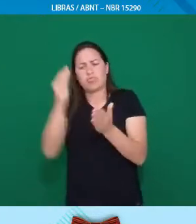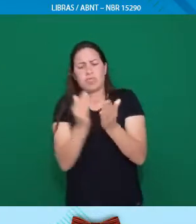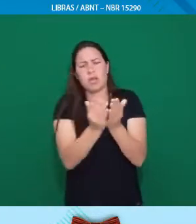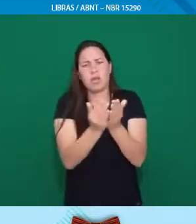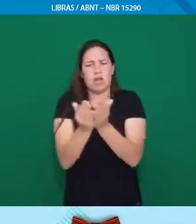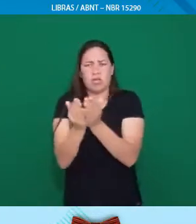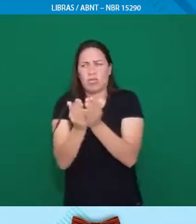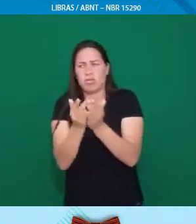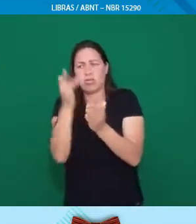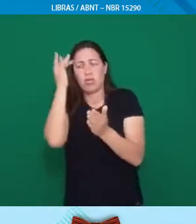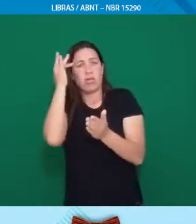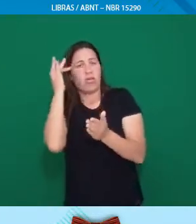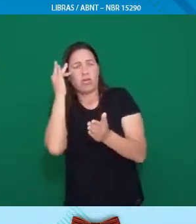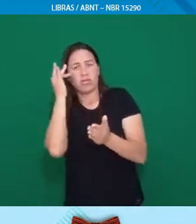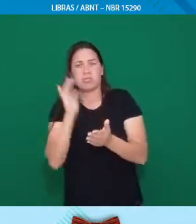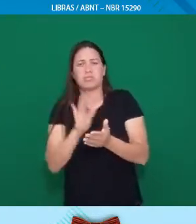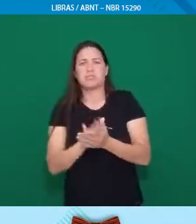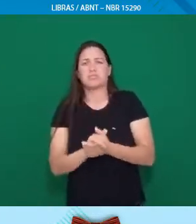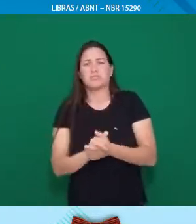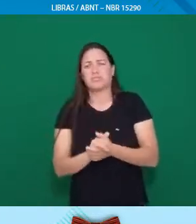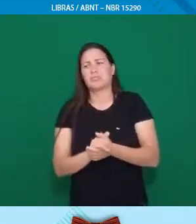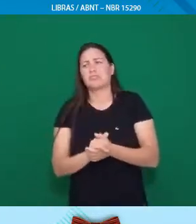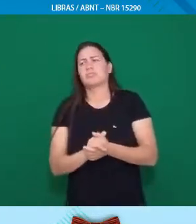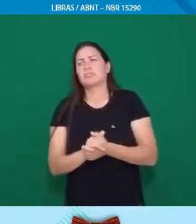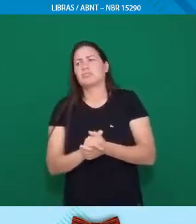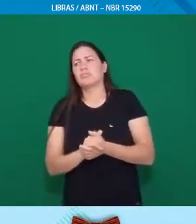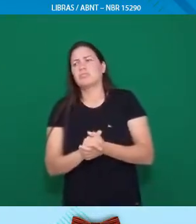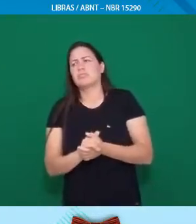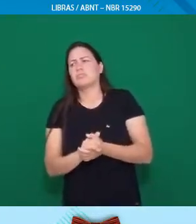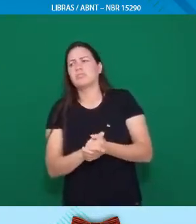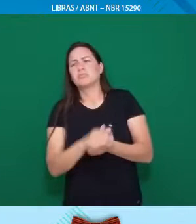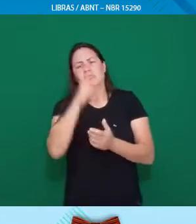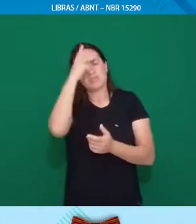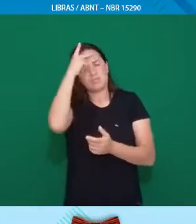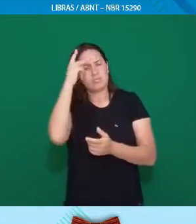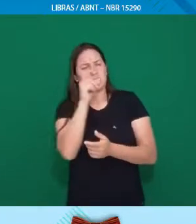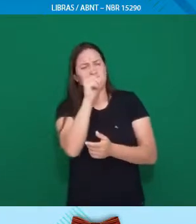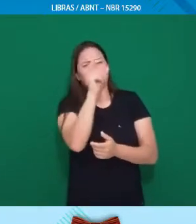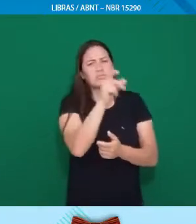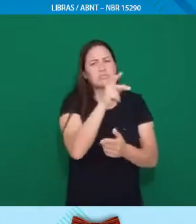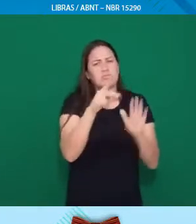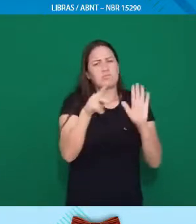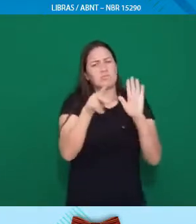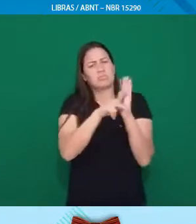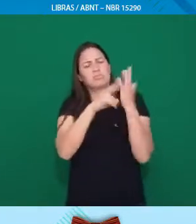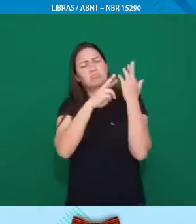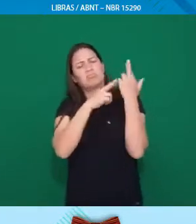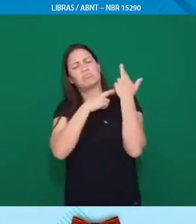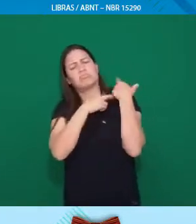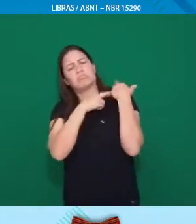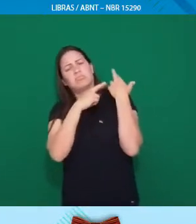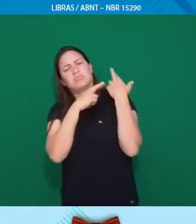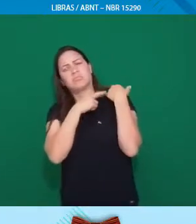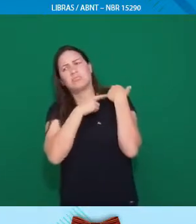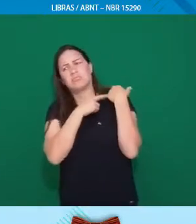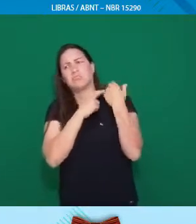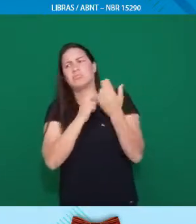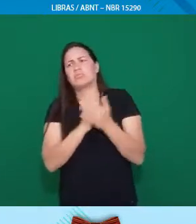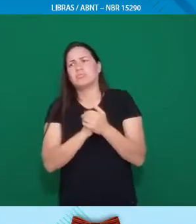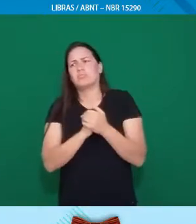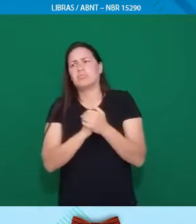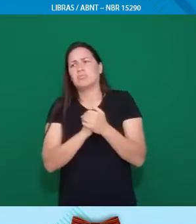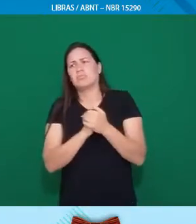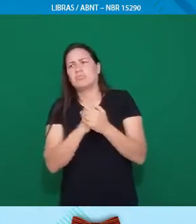fora aí eu acho que o ser humano deve fazer a parte dele né